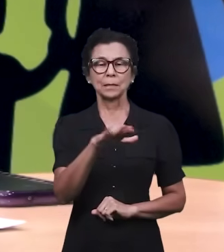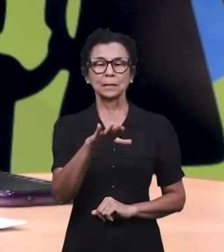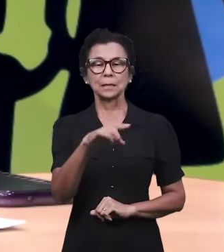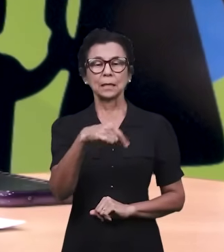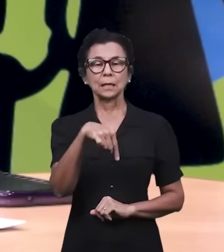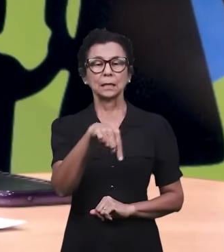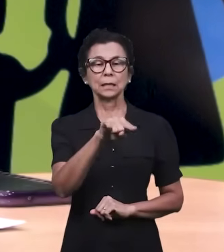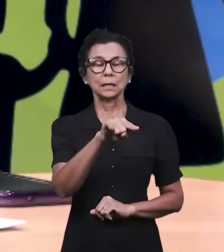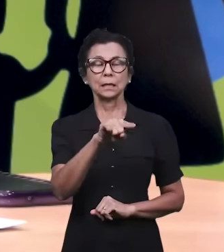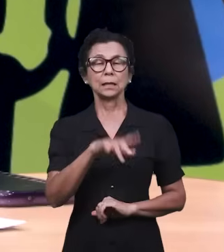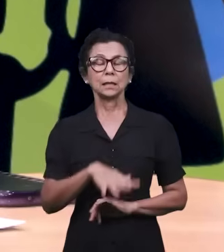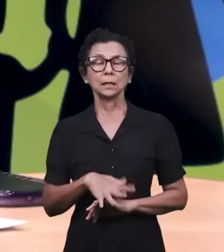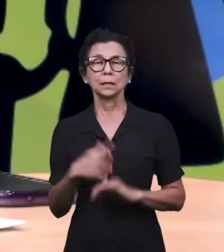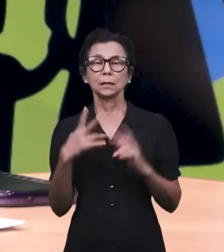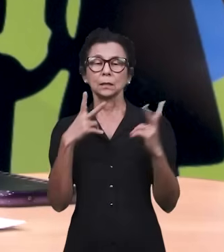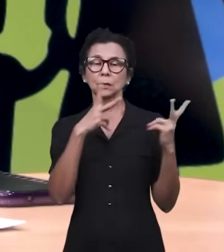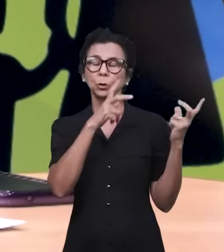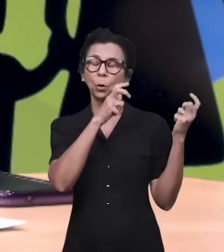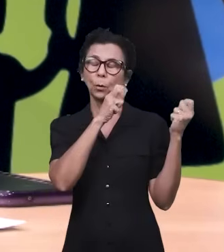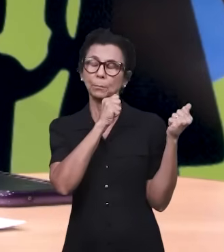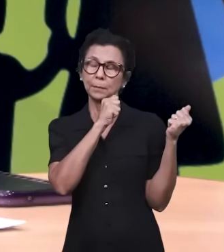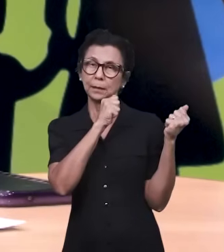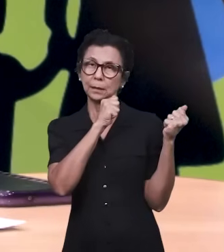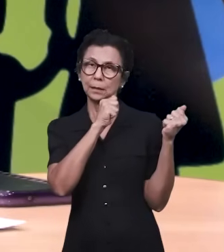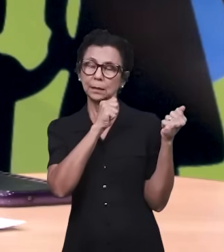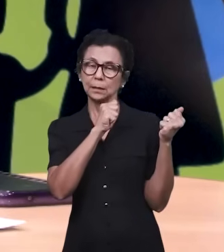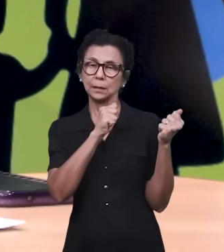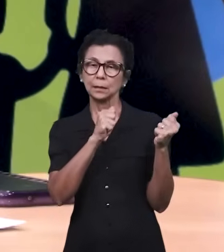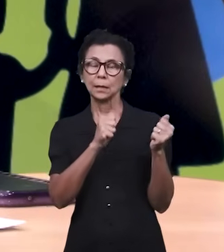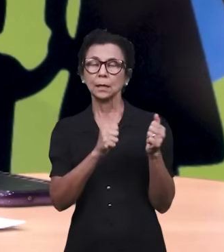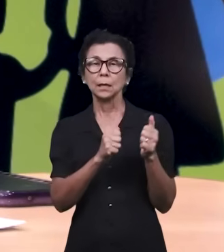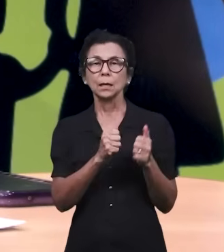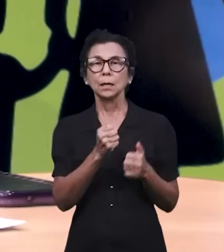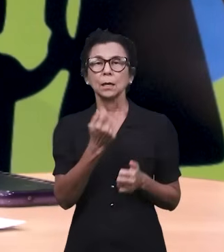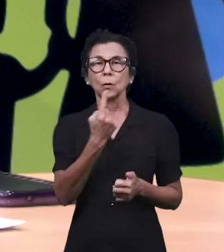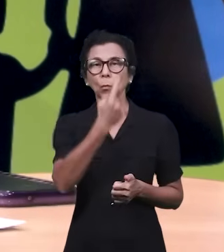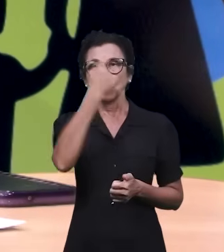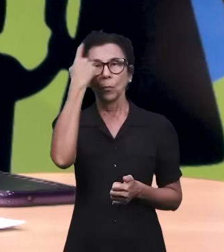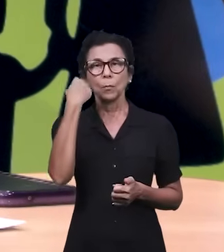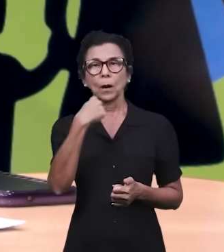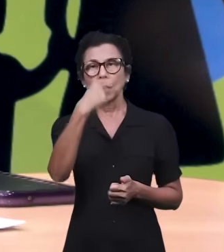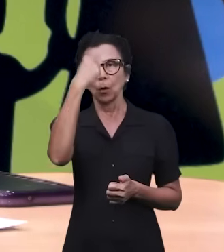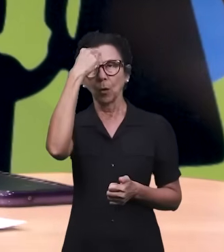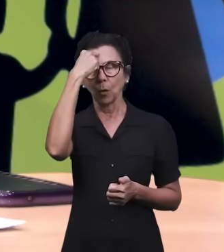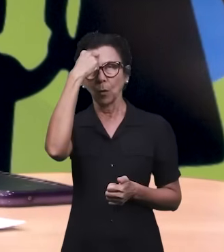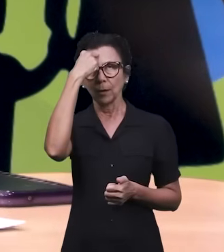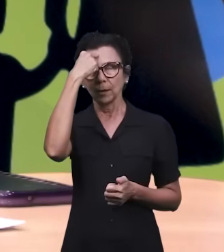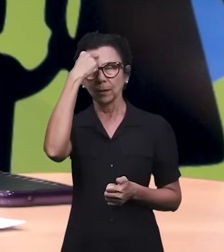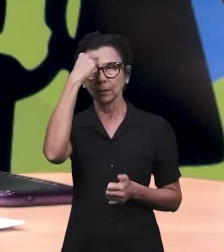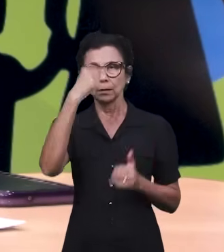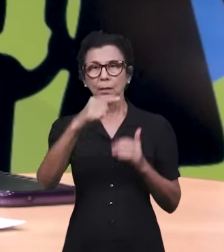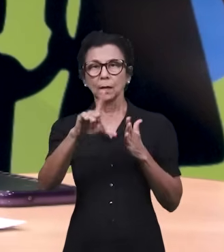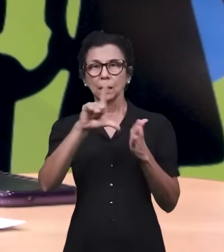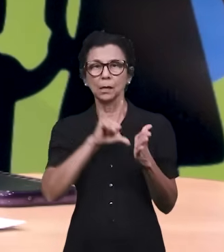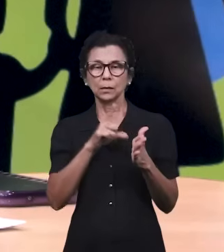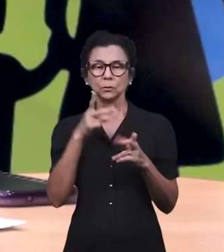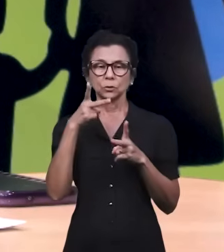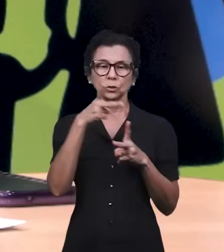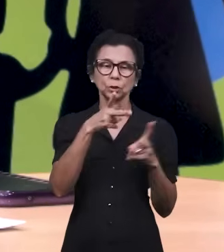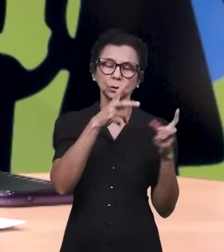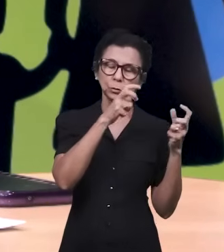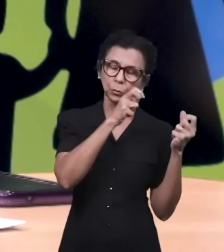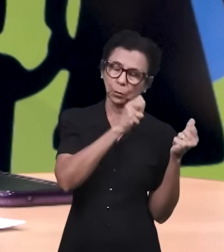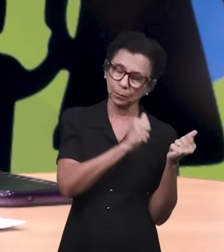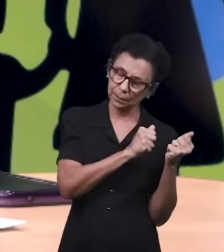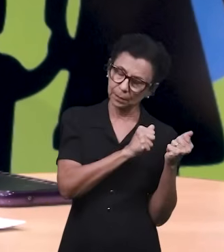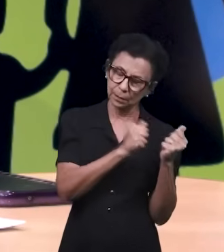têm que desligar o celular 1 hora antes, para o cérebro entender, processar que está na hora